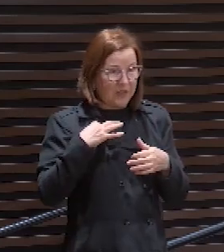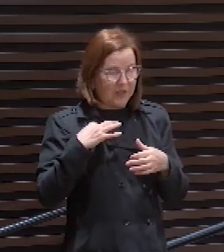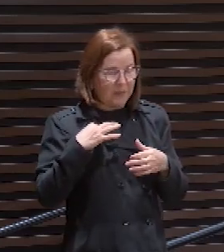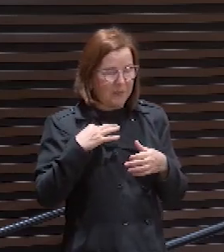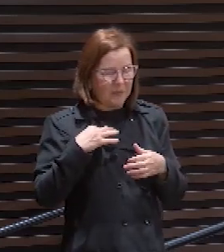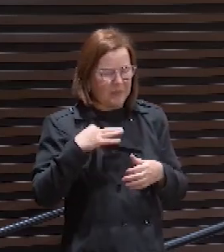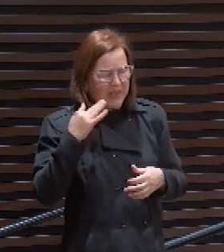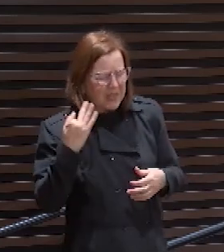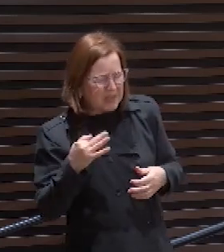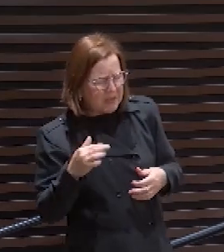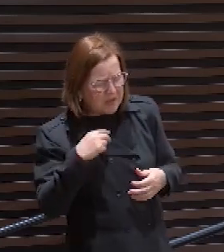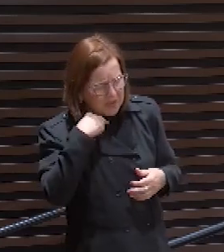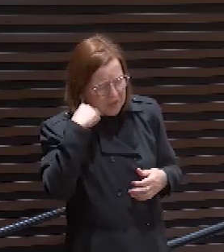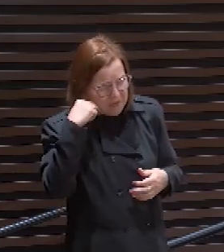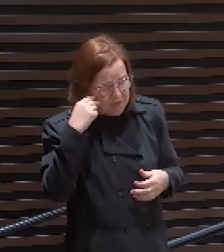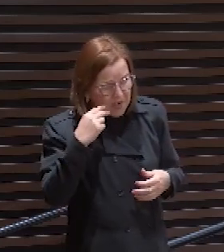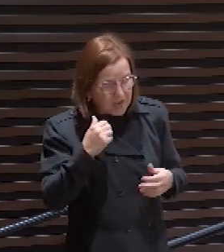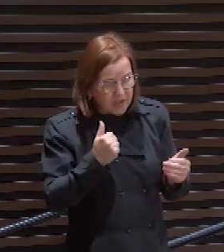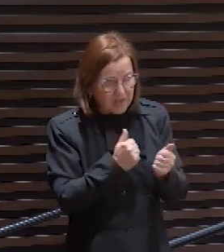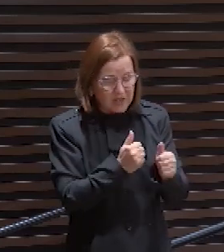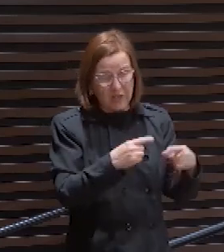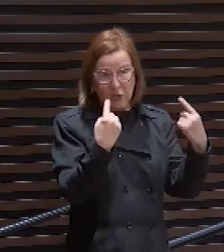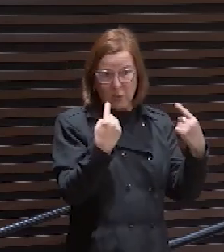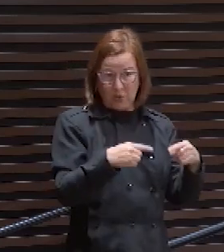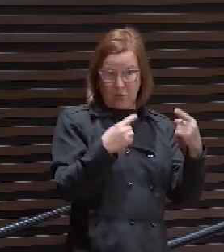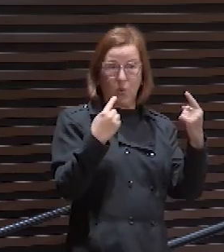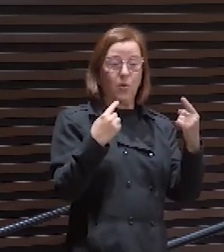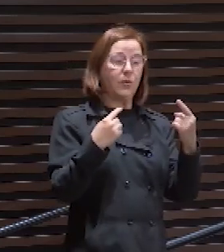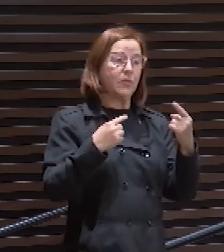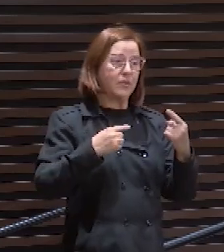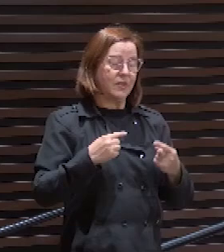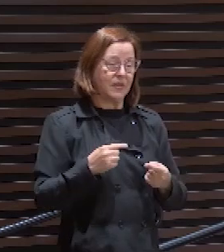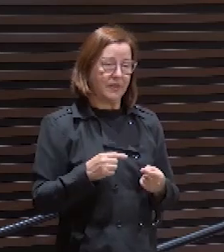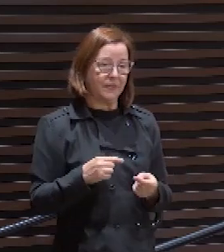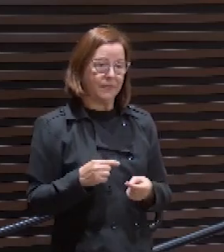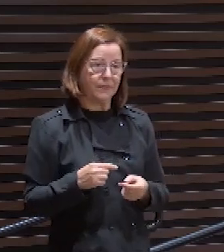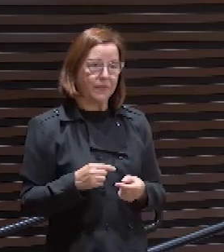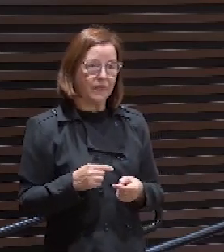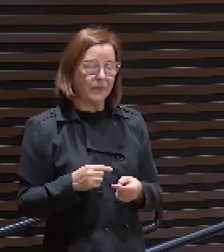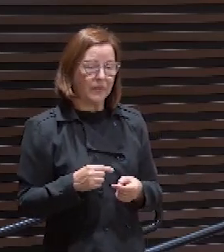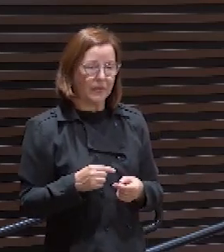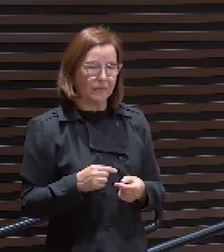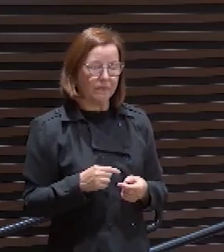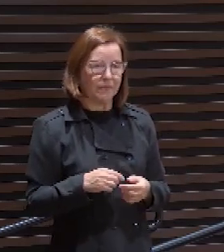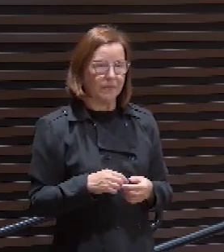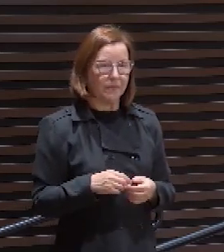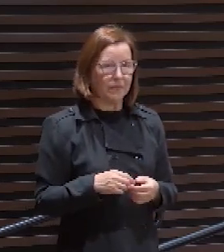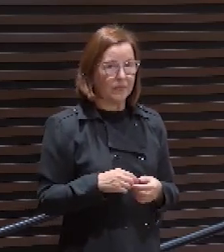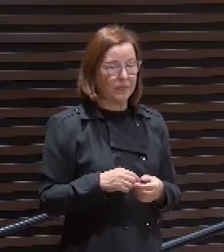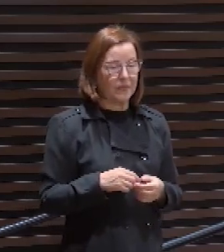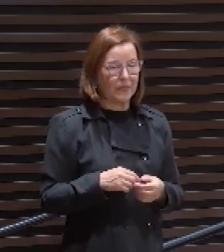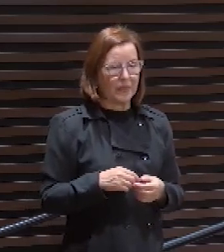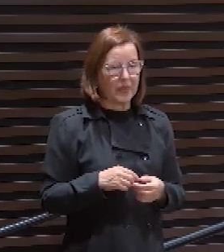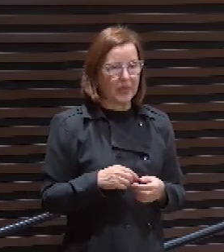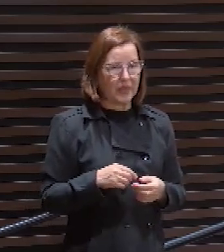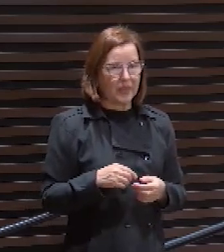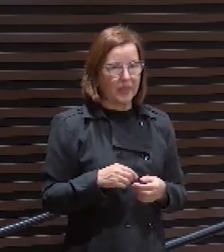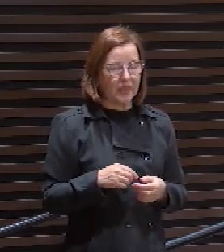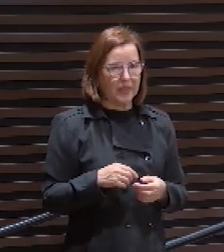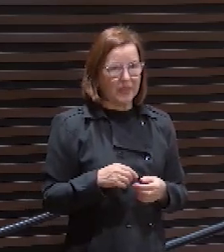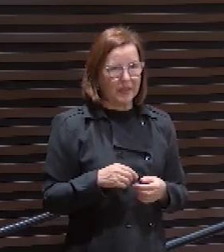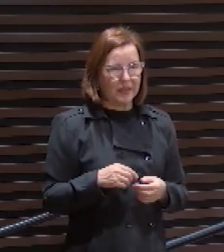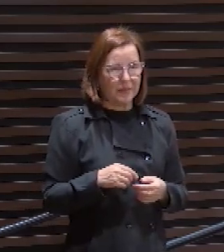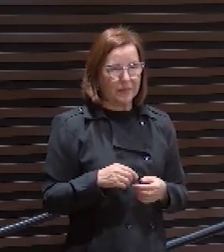a vergonha e a perseguição que pessoalmente está para ser sua, note bem, sua, não a de outro,